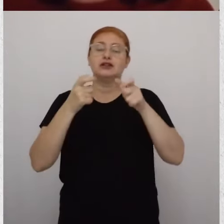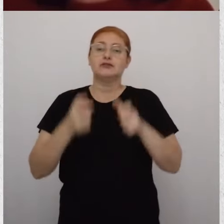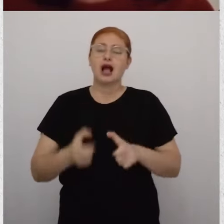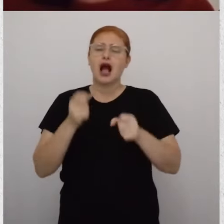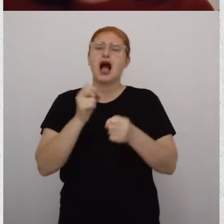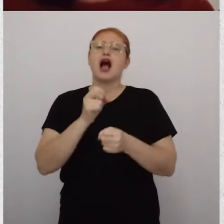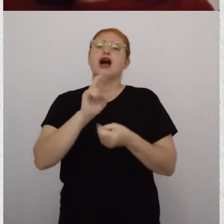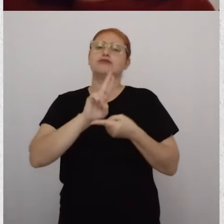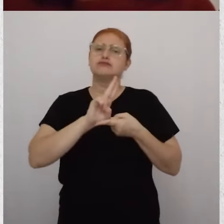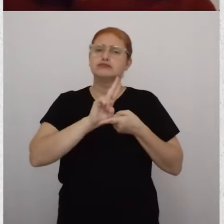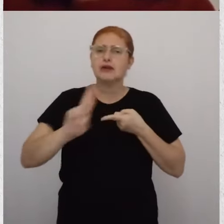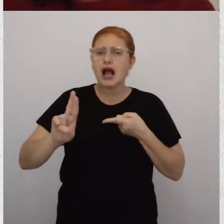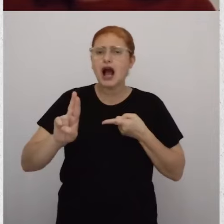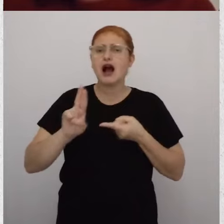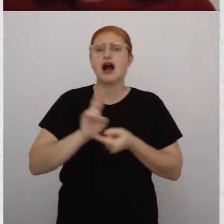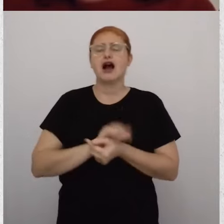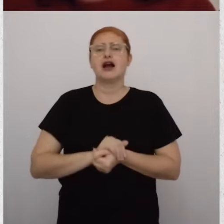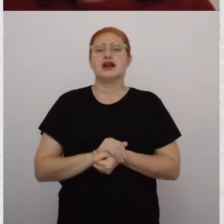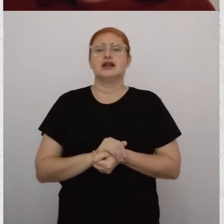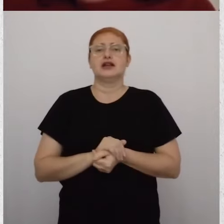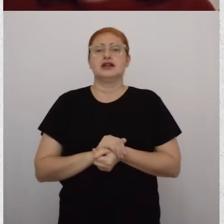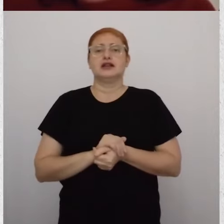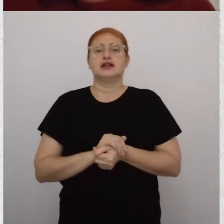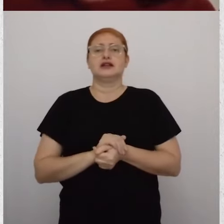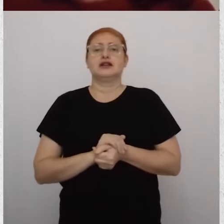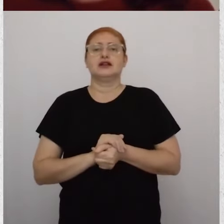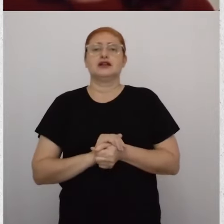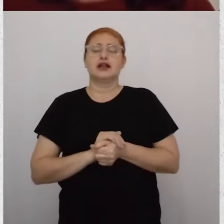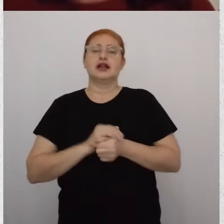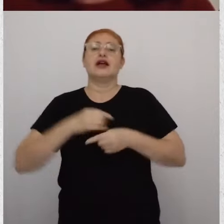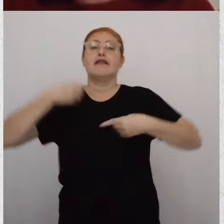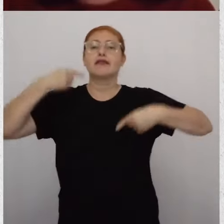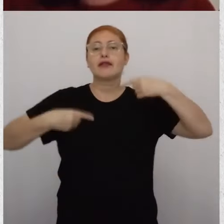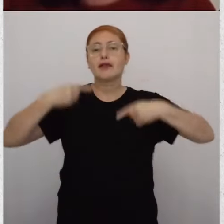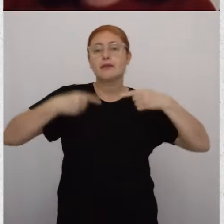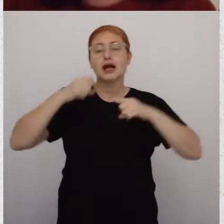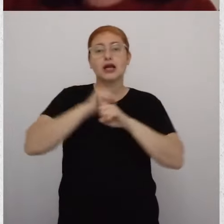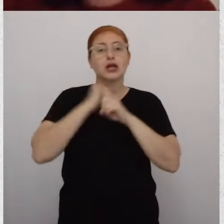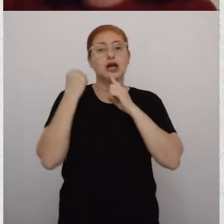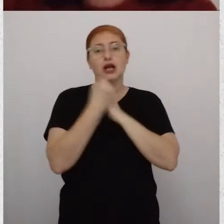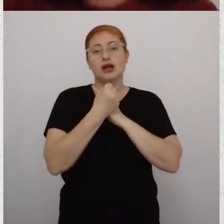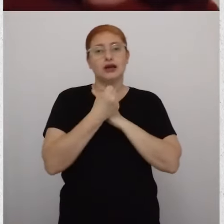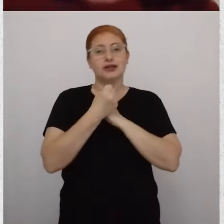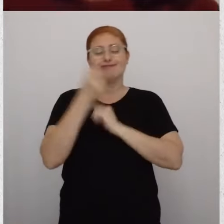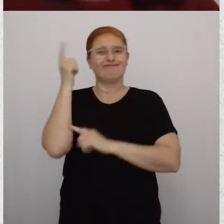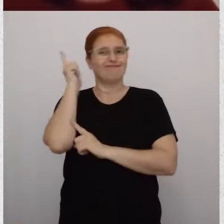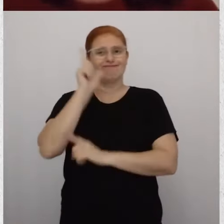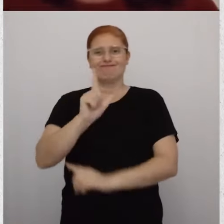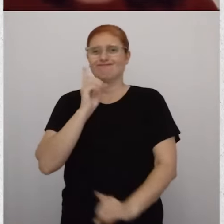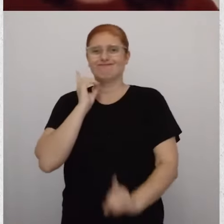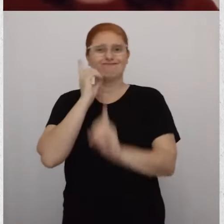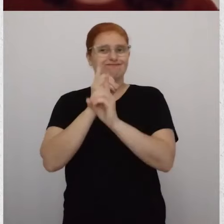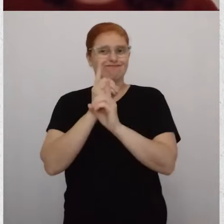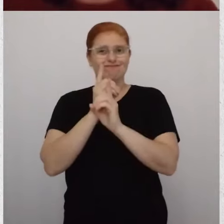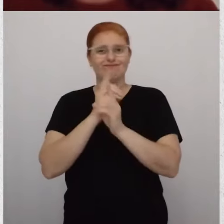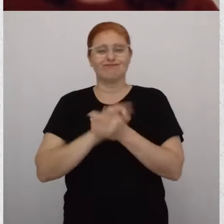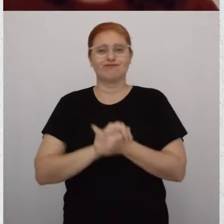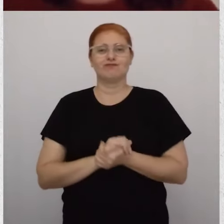da universidade e nos debates da sociologia eu não estava conseguindo muito encontrar